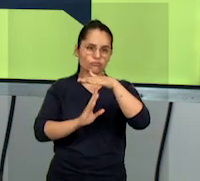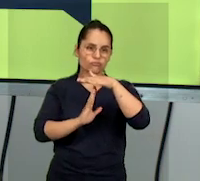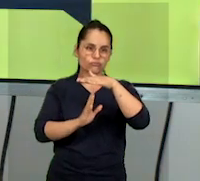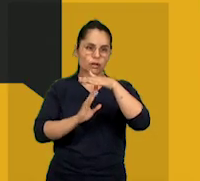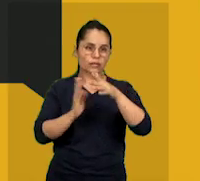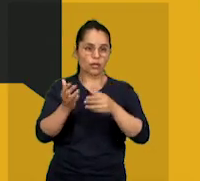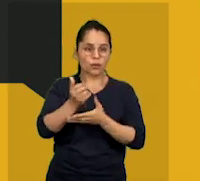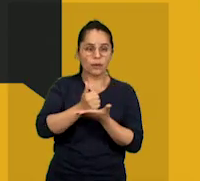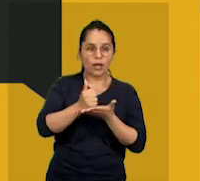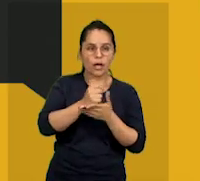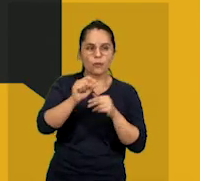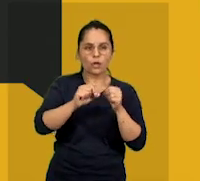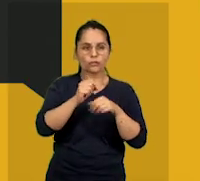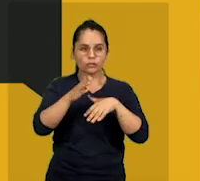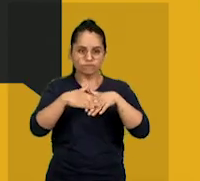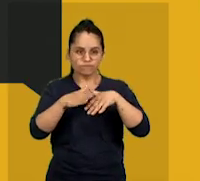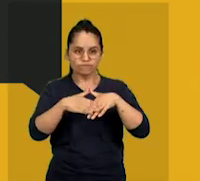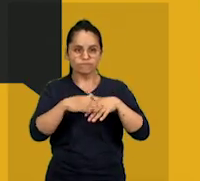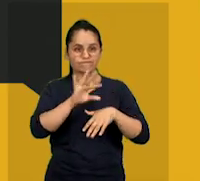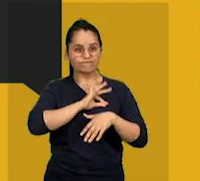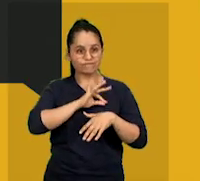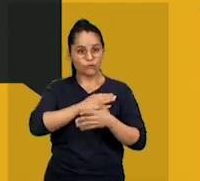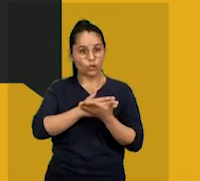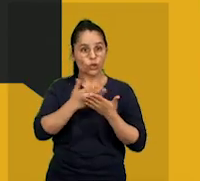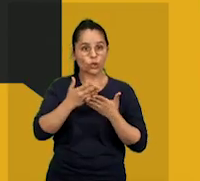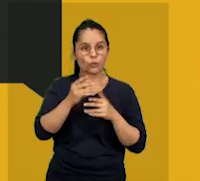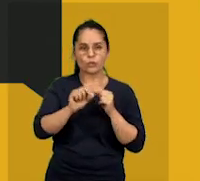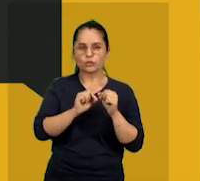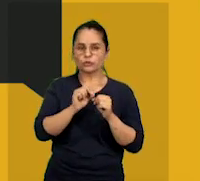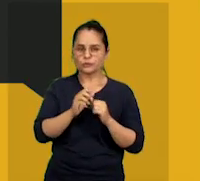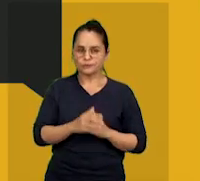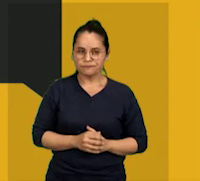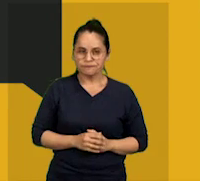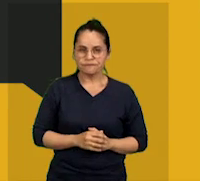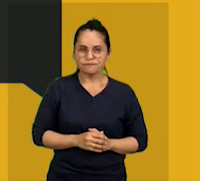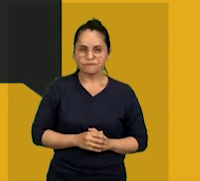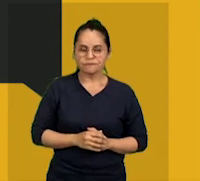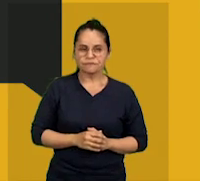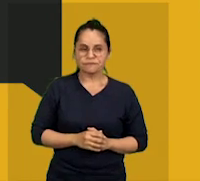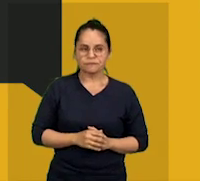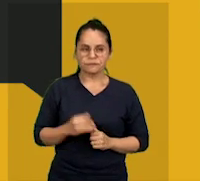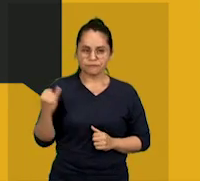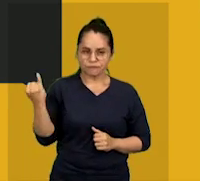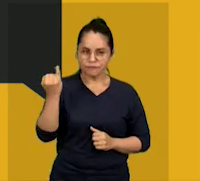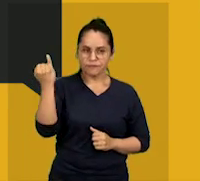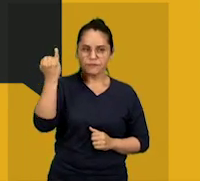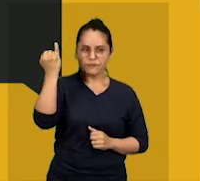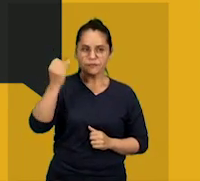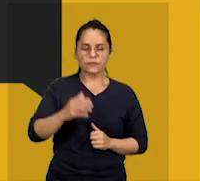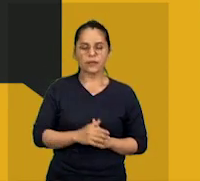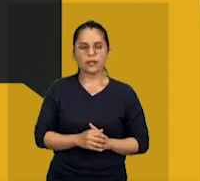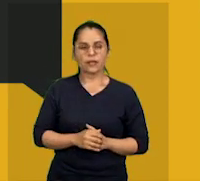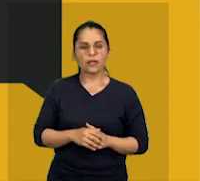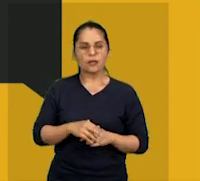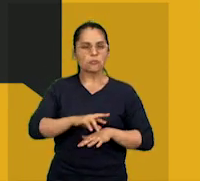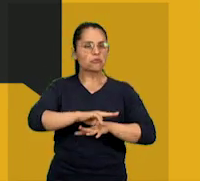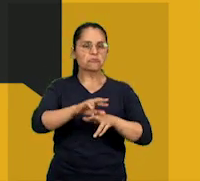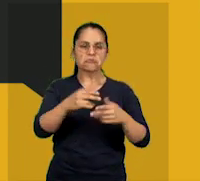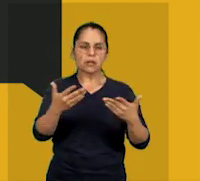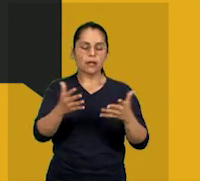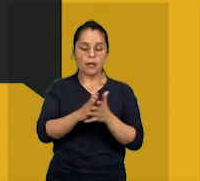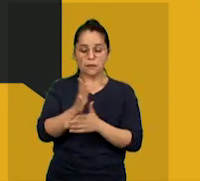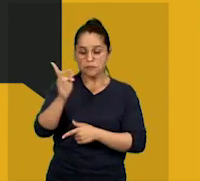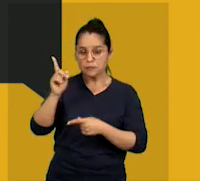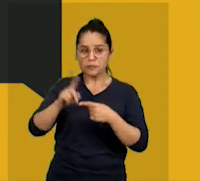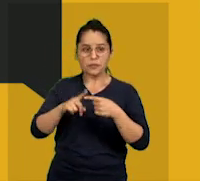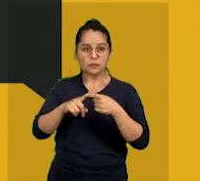essa necessidade de mão de obra assalariada passa a ser de fundamental importância, por várias razões. Primeiro,